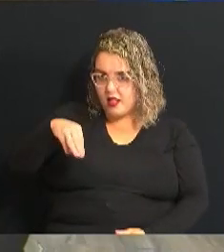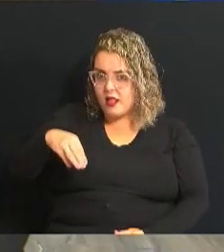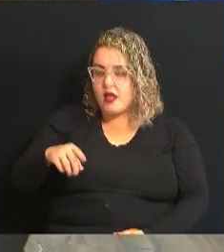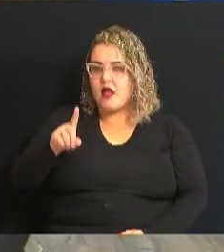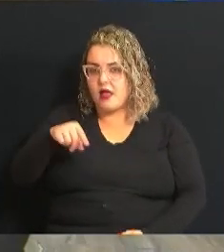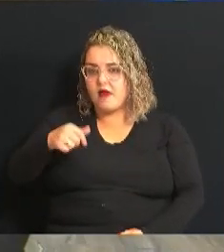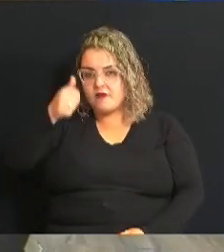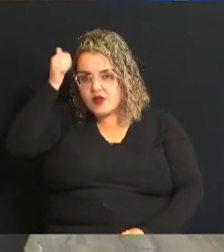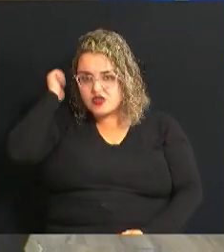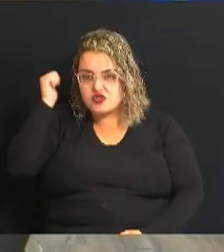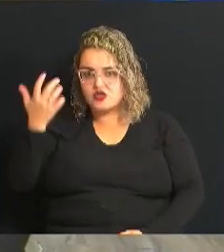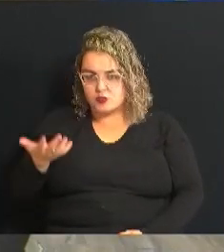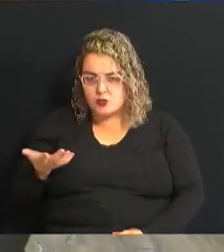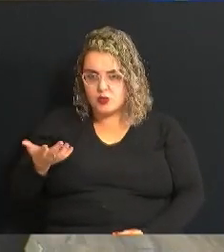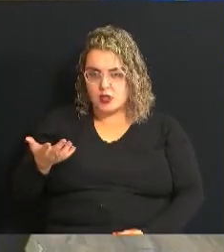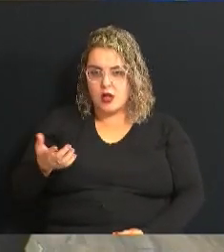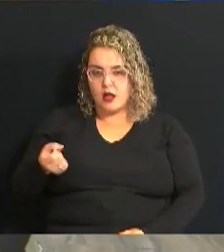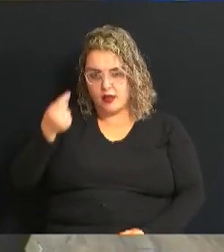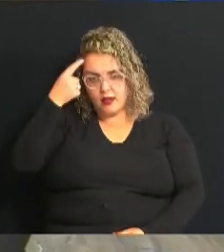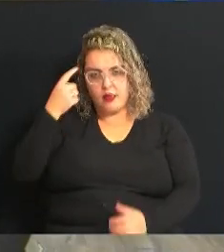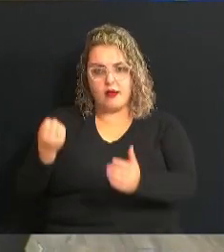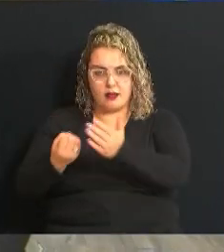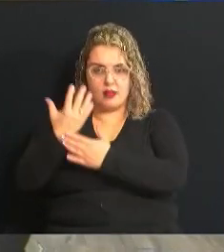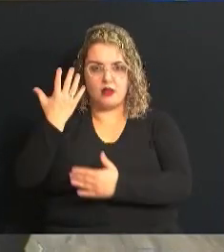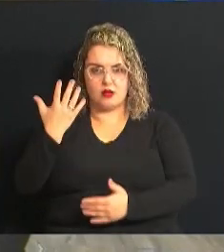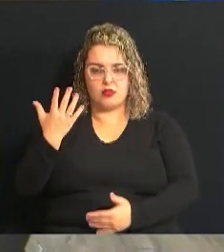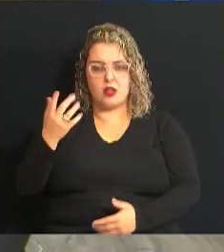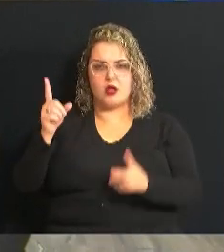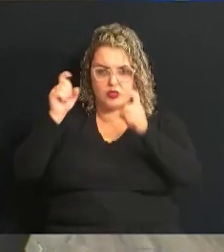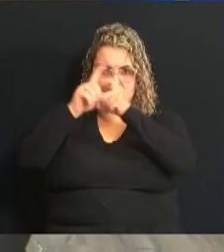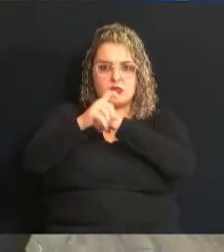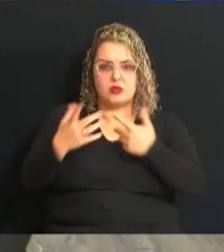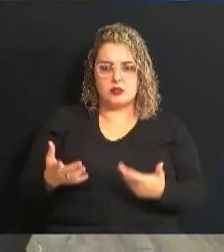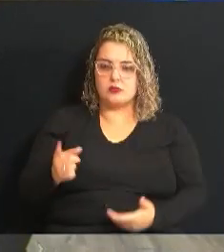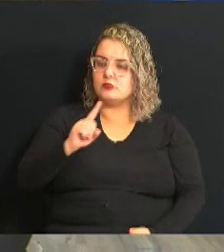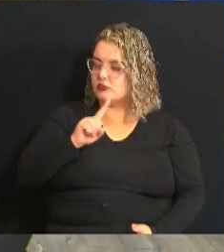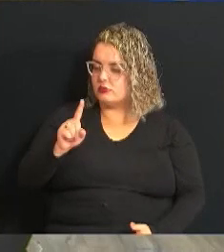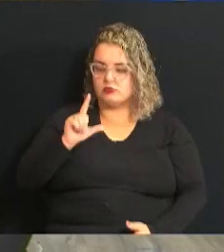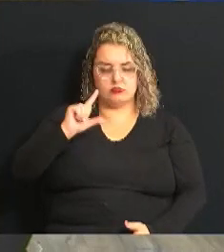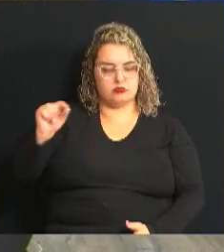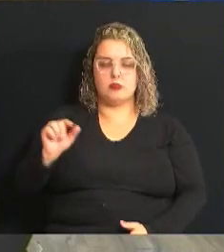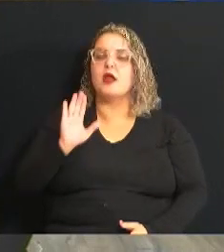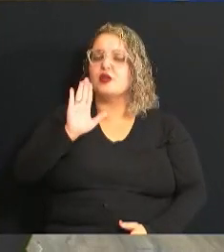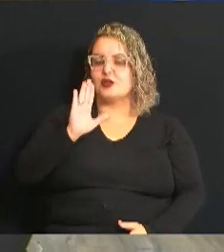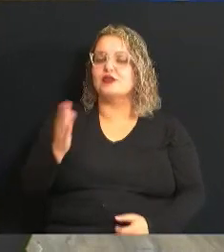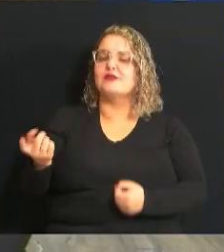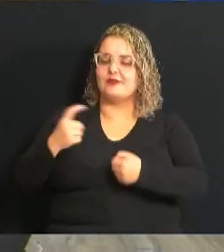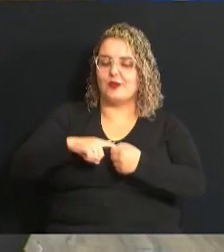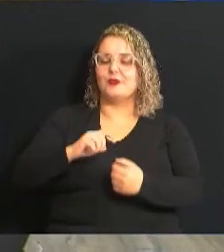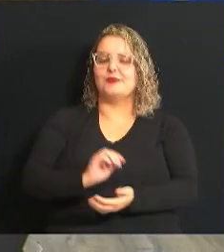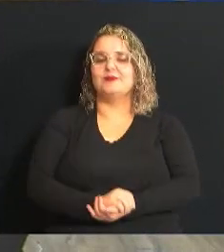hora de fazer a redação? Tem alguma dificuldade? Então não saia daí porque já já a gente volta.